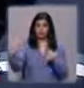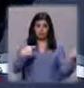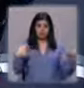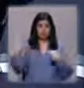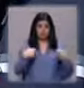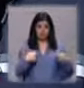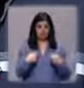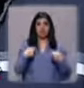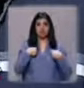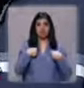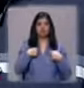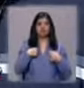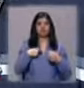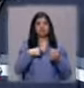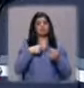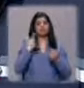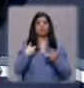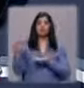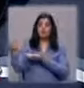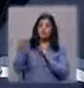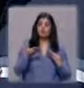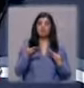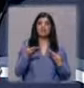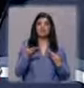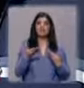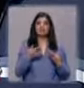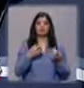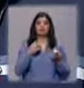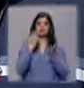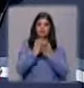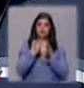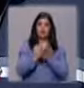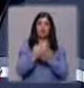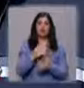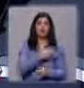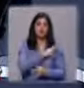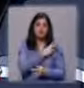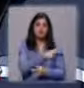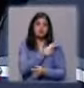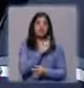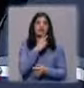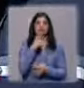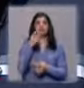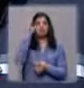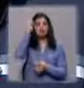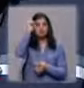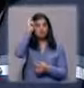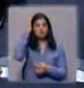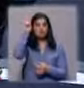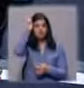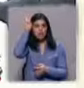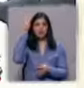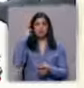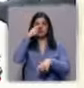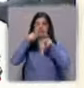unicamente conseguimos fazer é convidar organizações de faro, escolas, universidades, escutas, escuteiros, pessoas